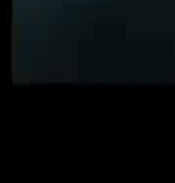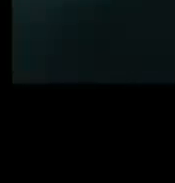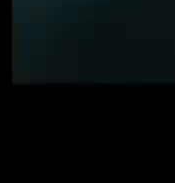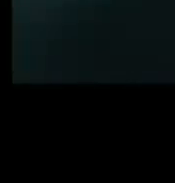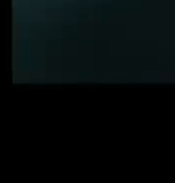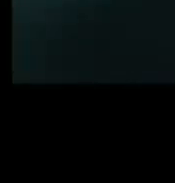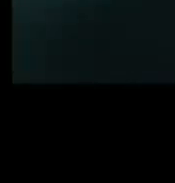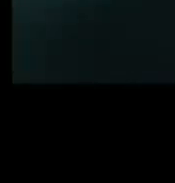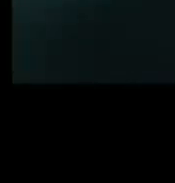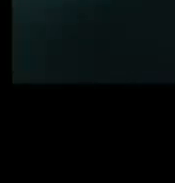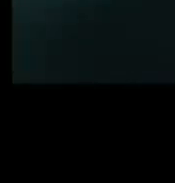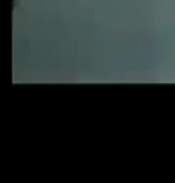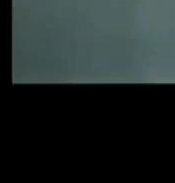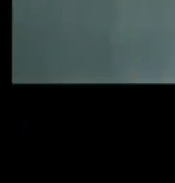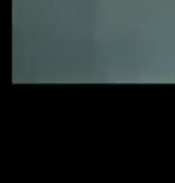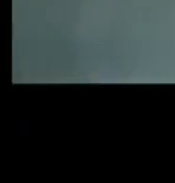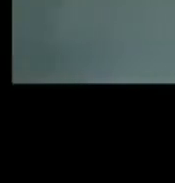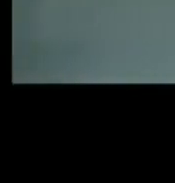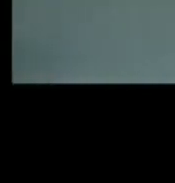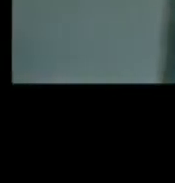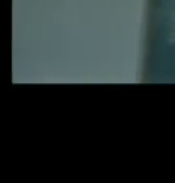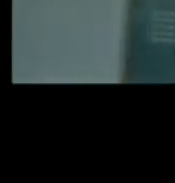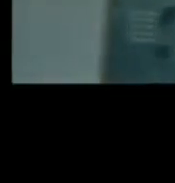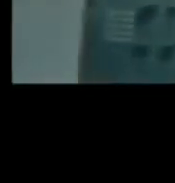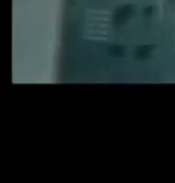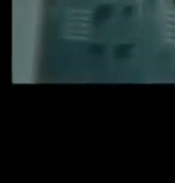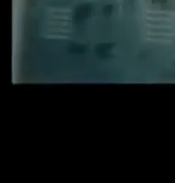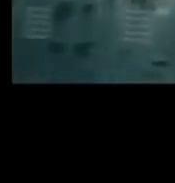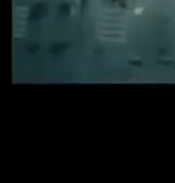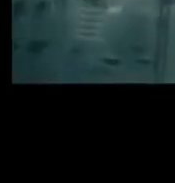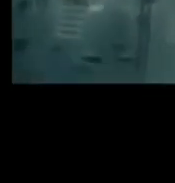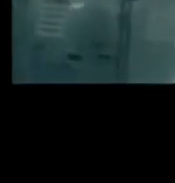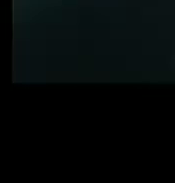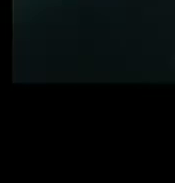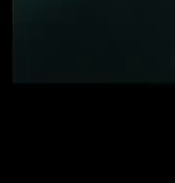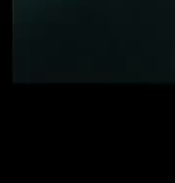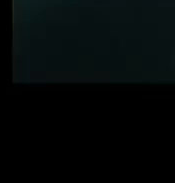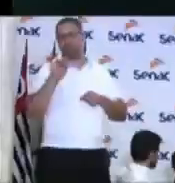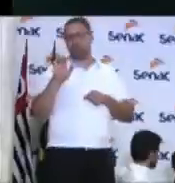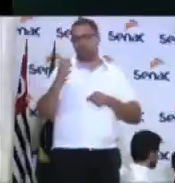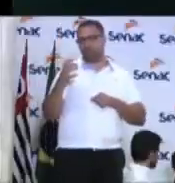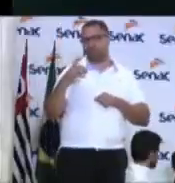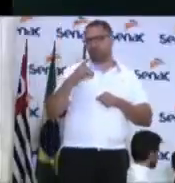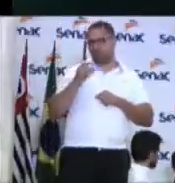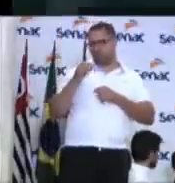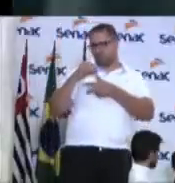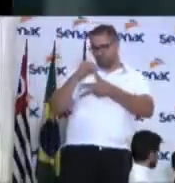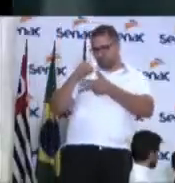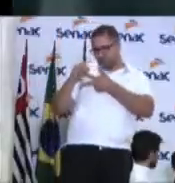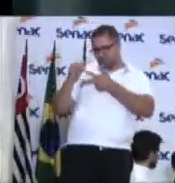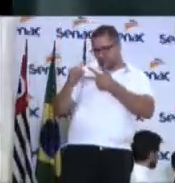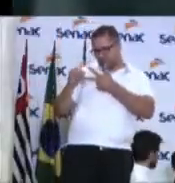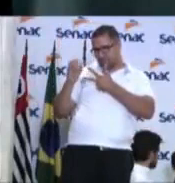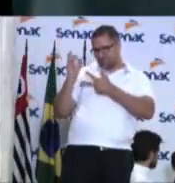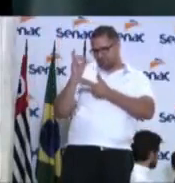Olha só, quem é vivo sempre aparece, hein? E aí, Fred? Passou no seu Enem de agente secreto? Acho que